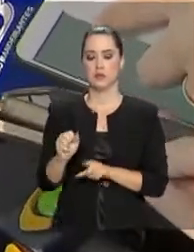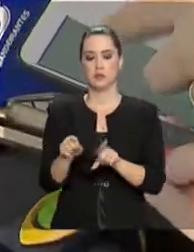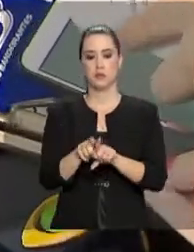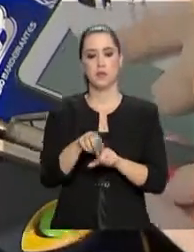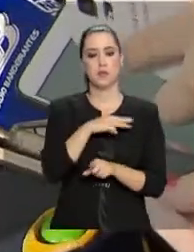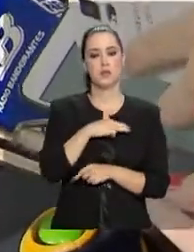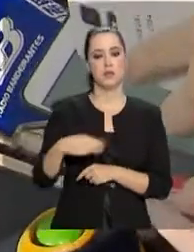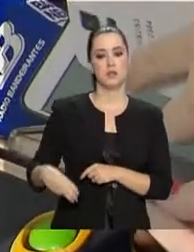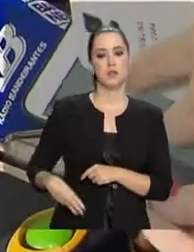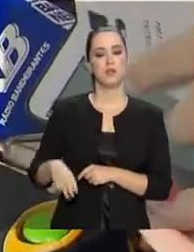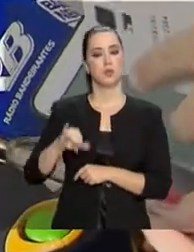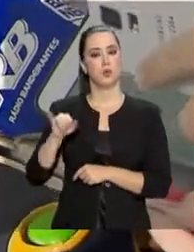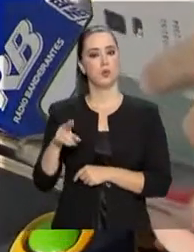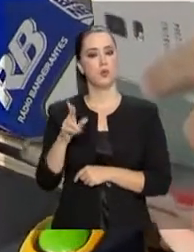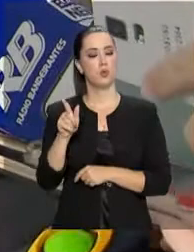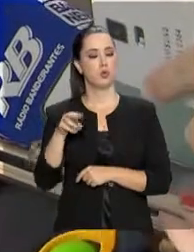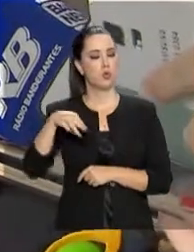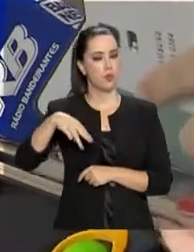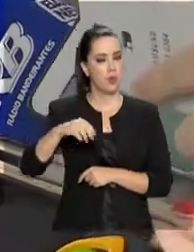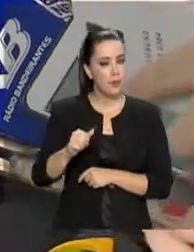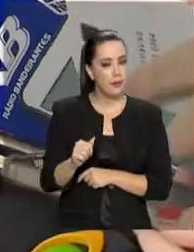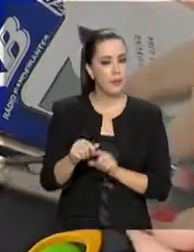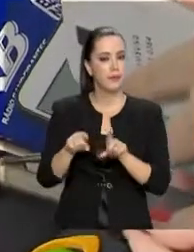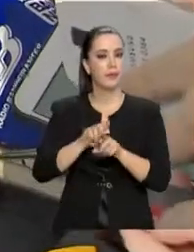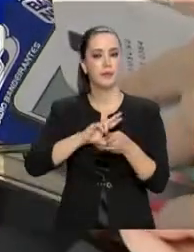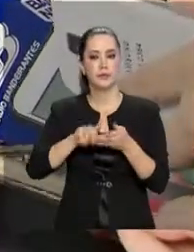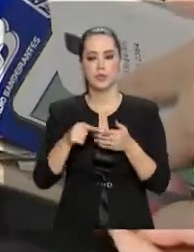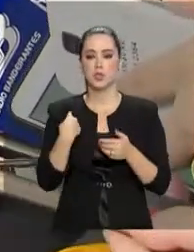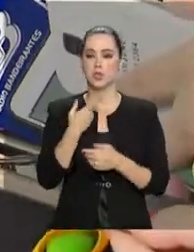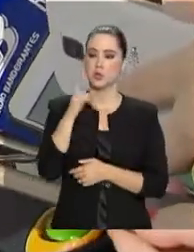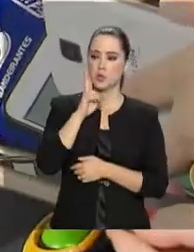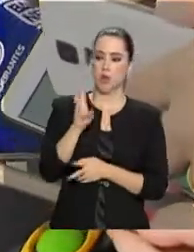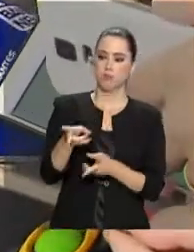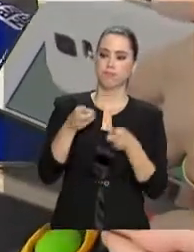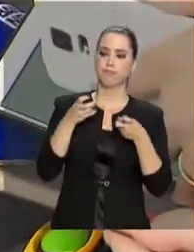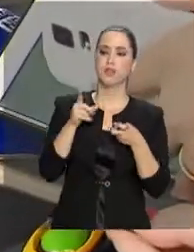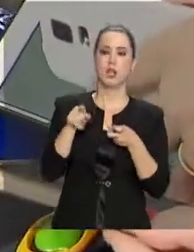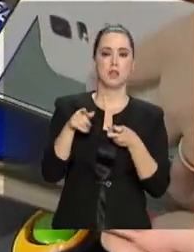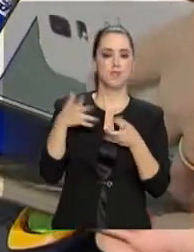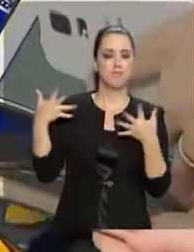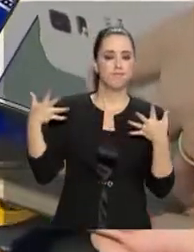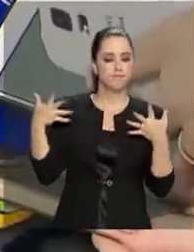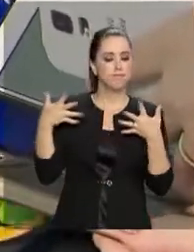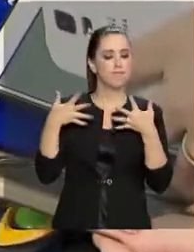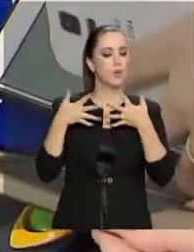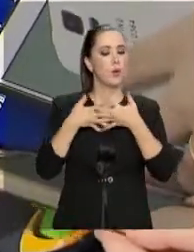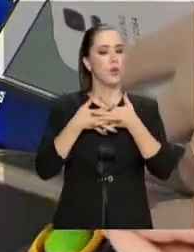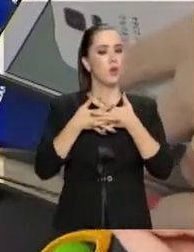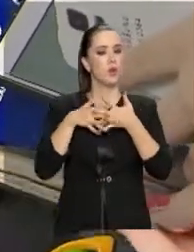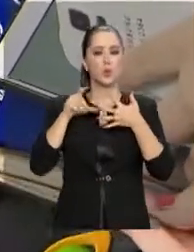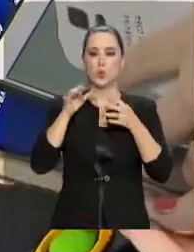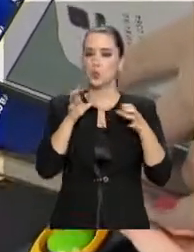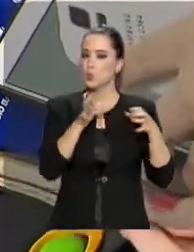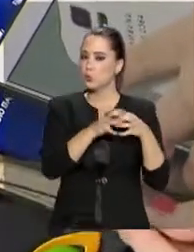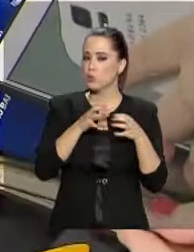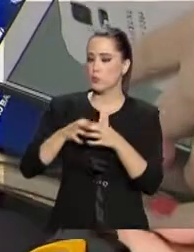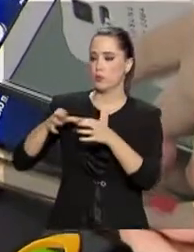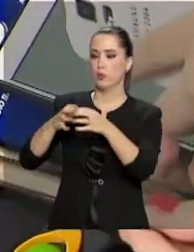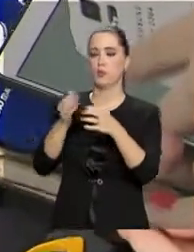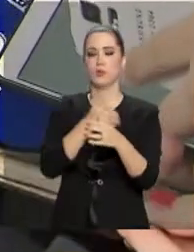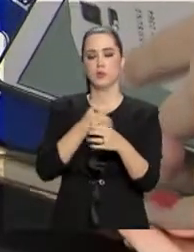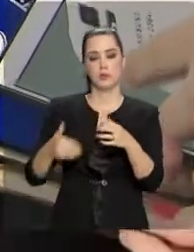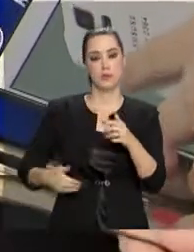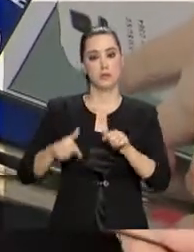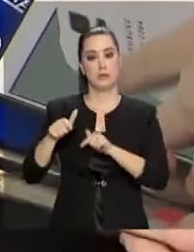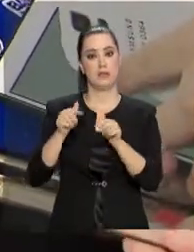ministro Torquato, nós pudemos verificar a harmonização absoluta de todos os setores do governo que trabalharam